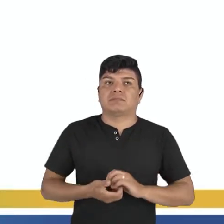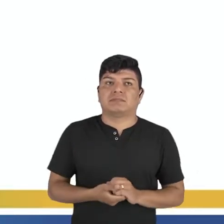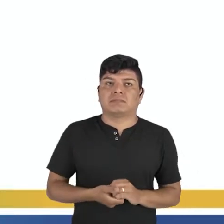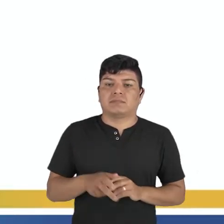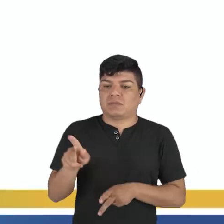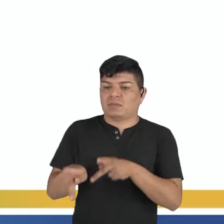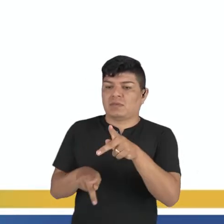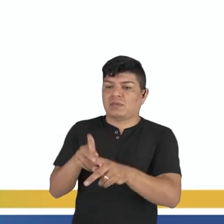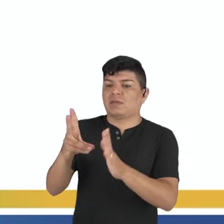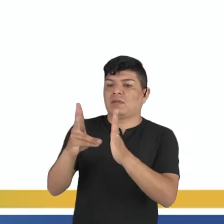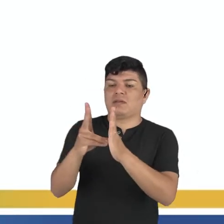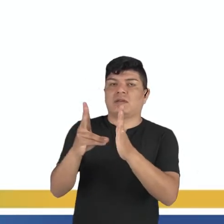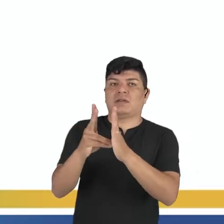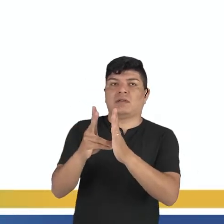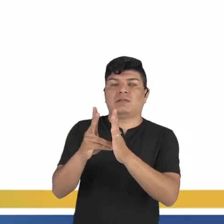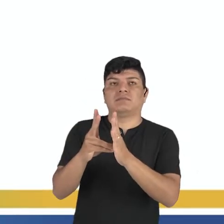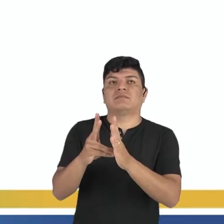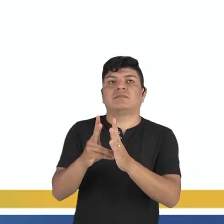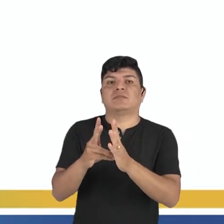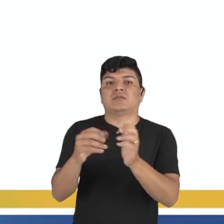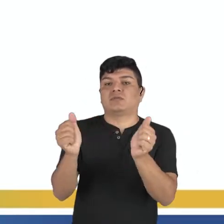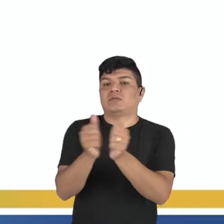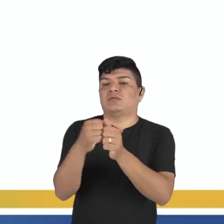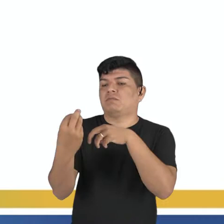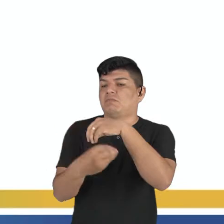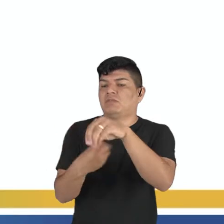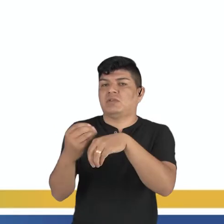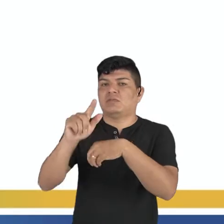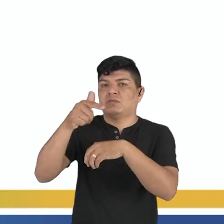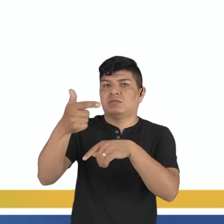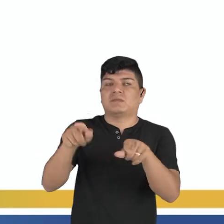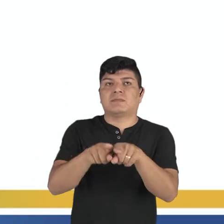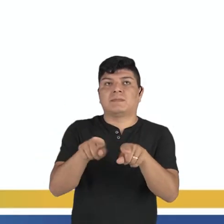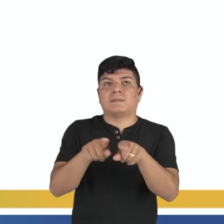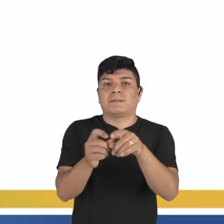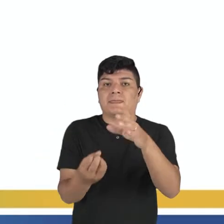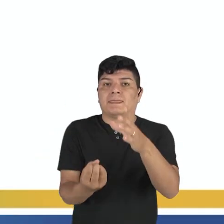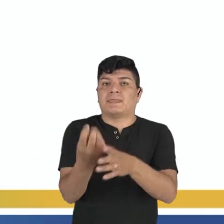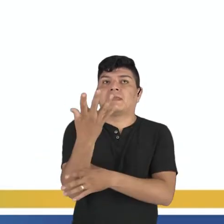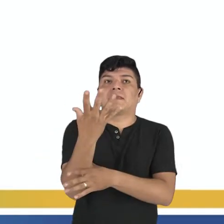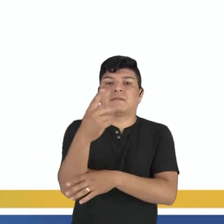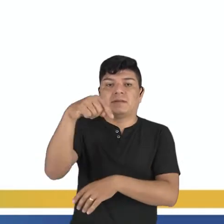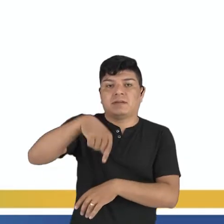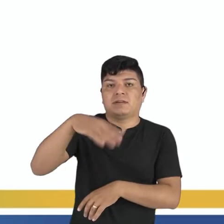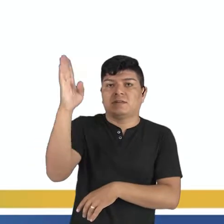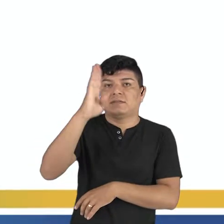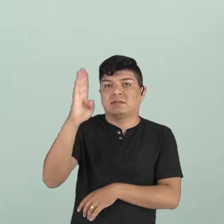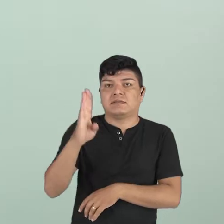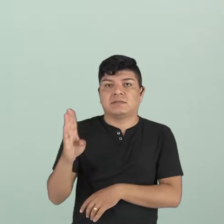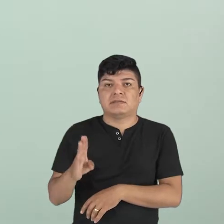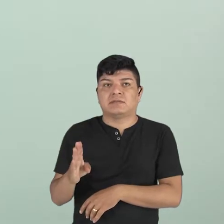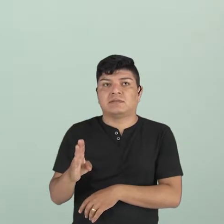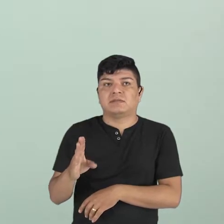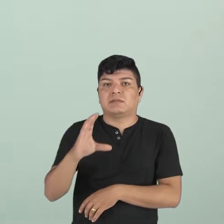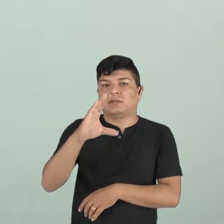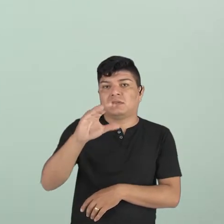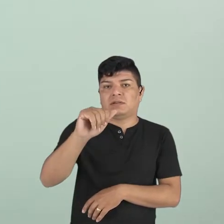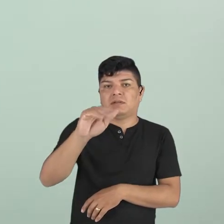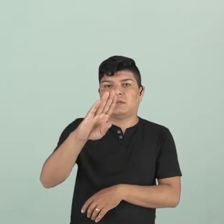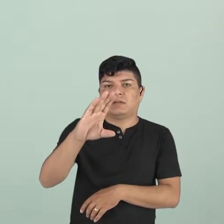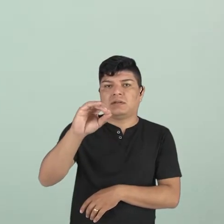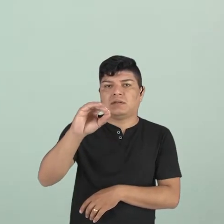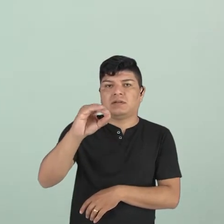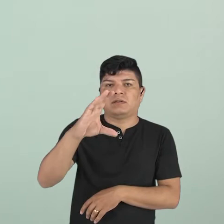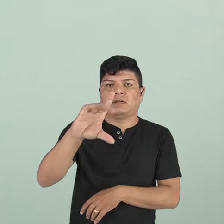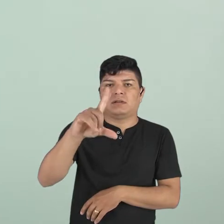da população indígena, né? Com outras, né? E aí vira... Aqui no Brasil nós chamamos isso de caboclo, né? O